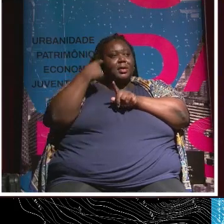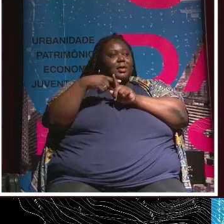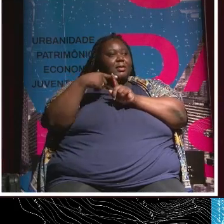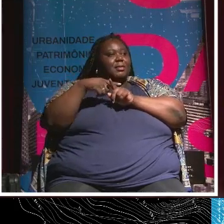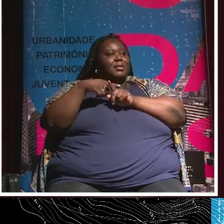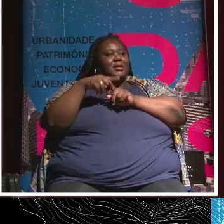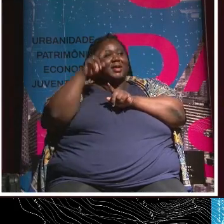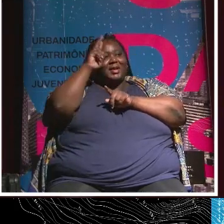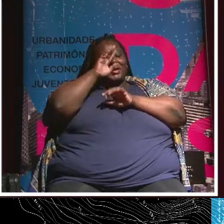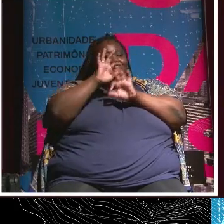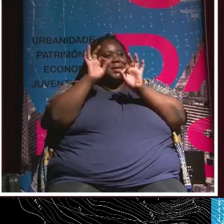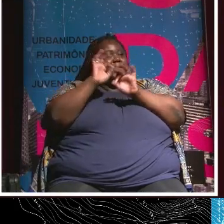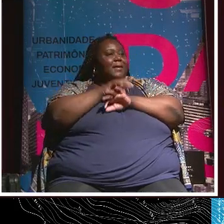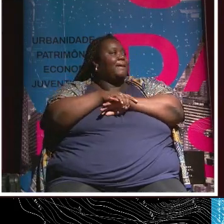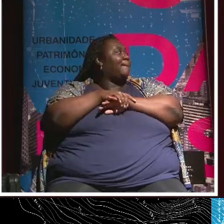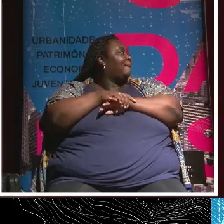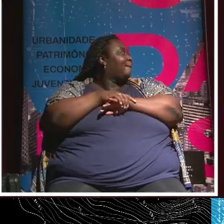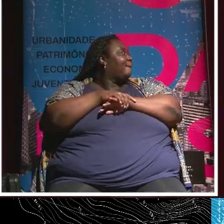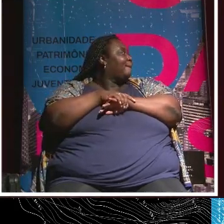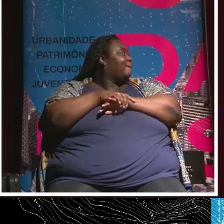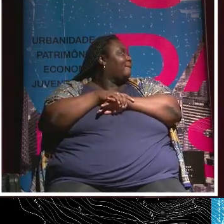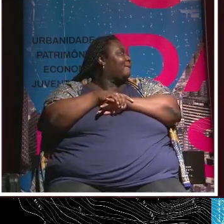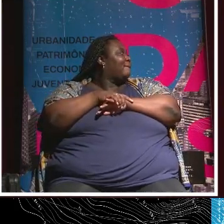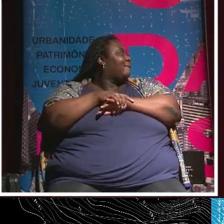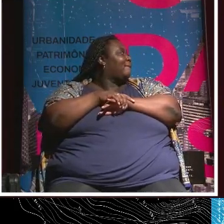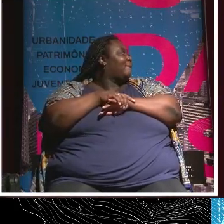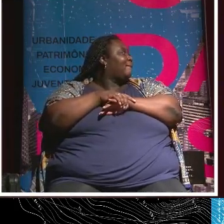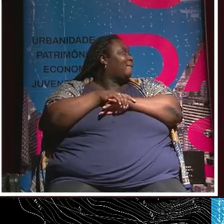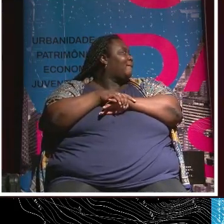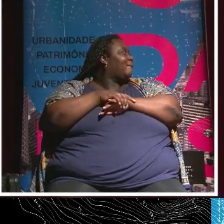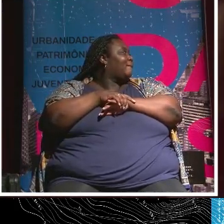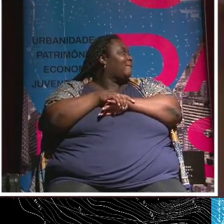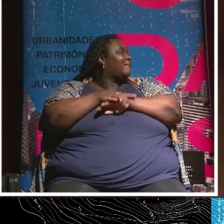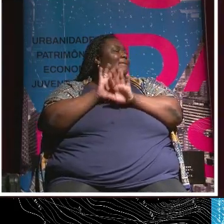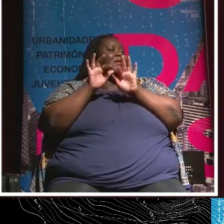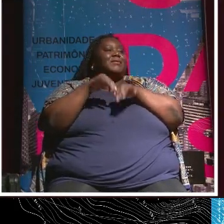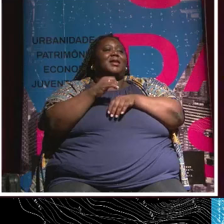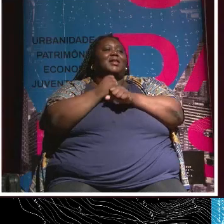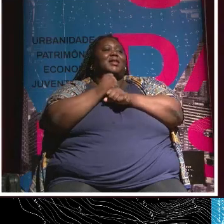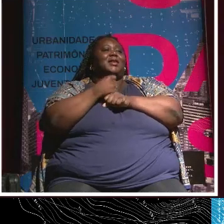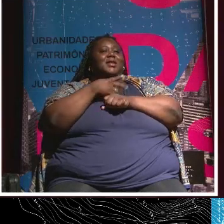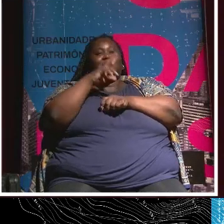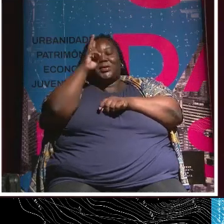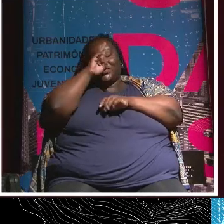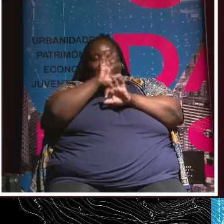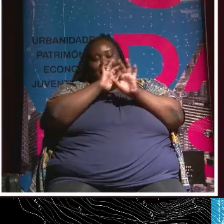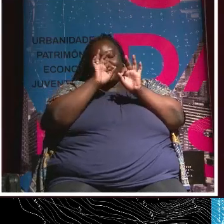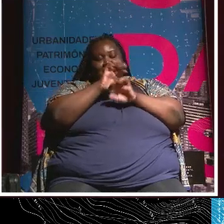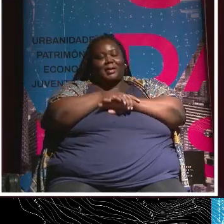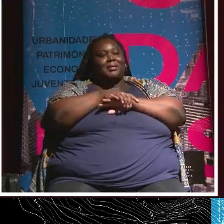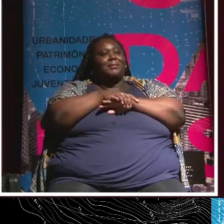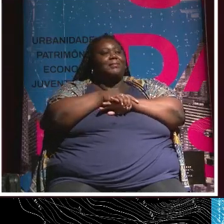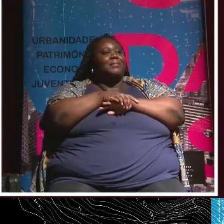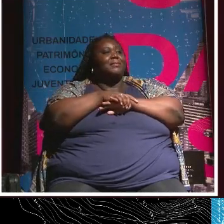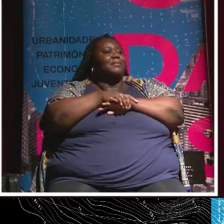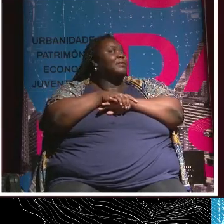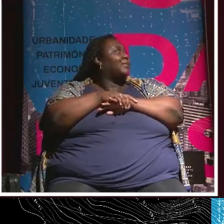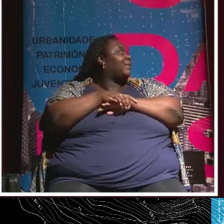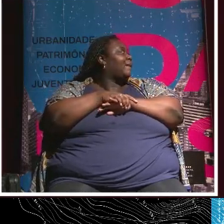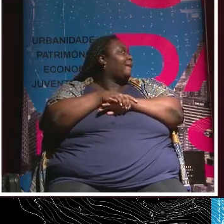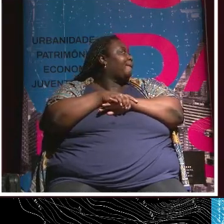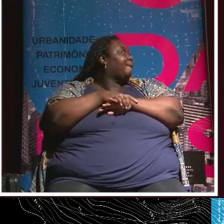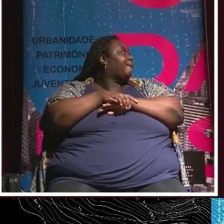mais nada, é a altura de dezembro, está acabando o orçamento, finalizando o ano, eu não lembro nem meu nome, o nome inteiro, ainda bem que é nome